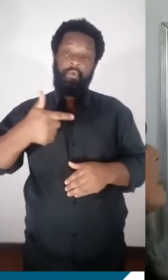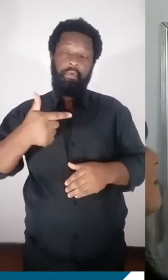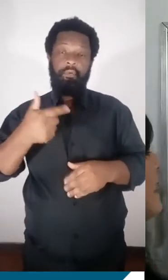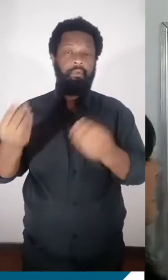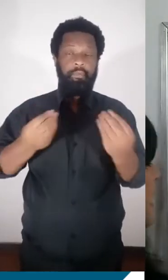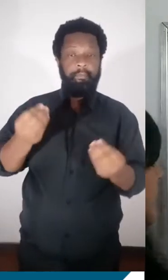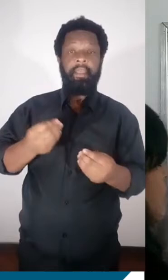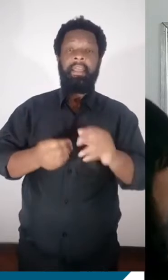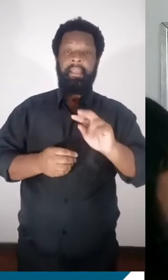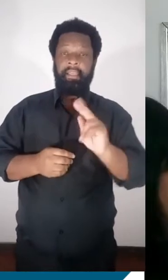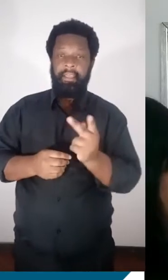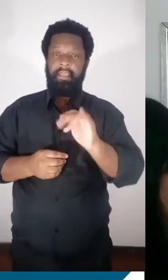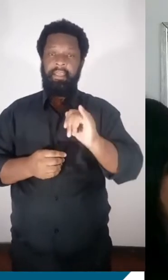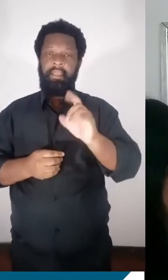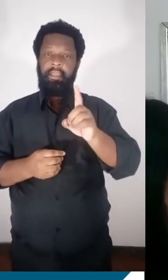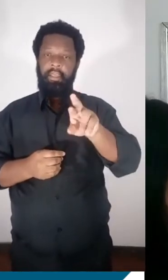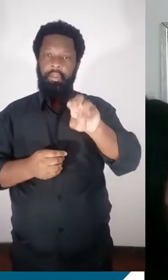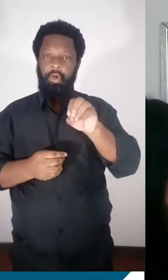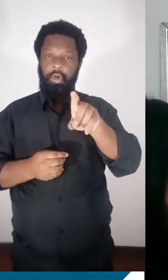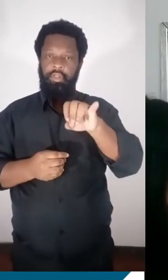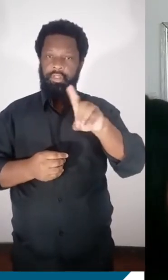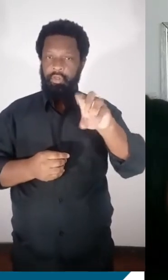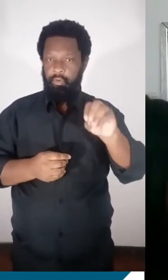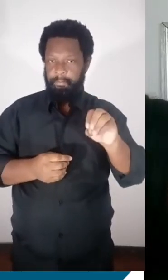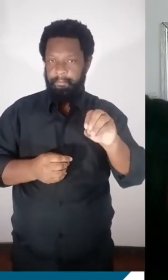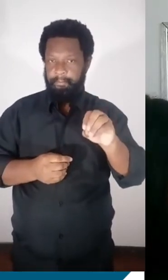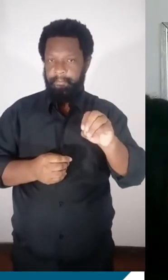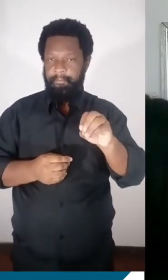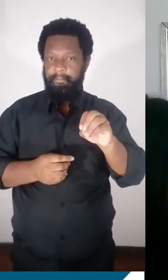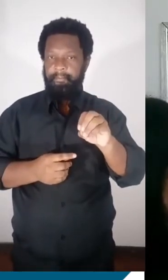segunda maneira. Hidróxido